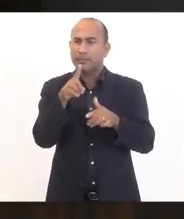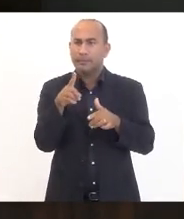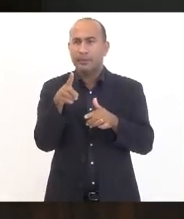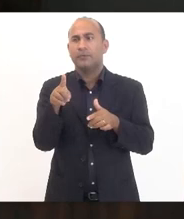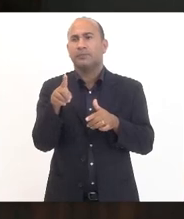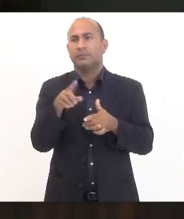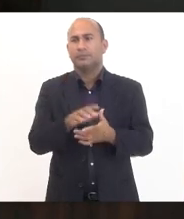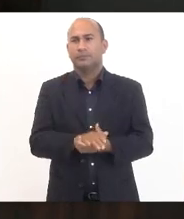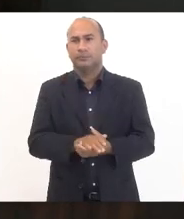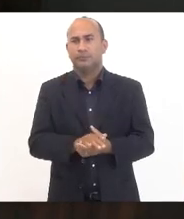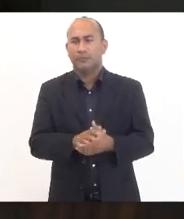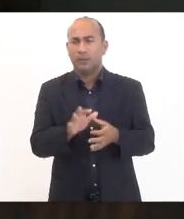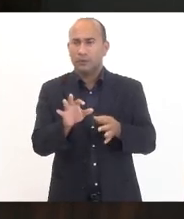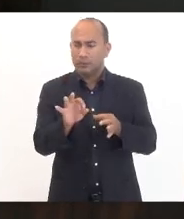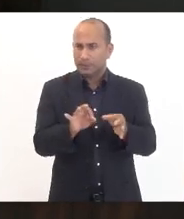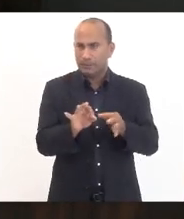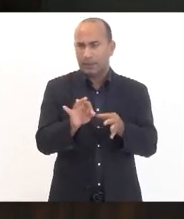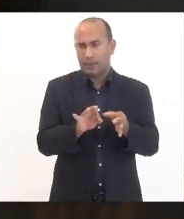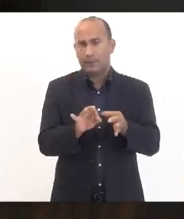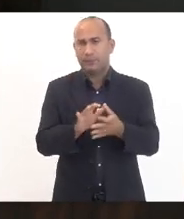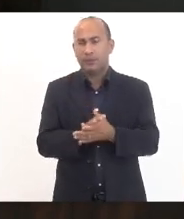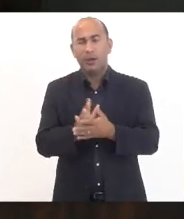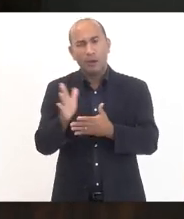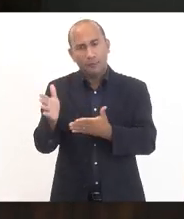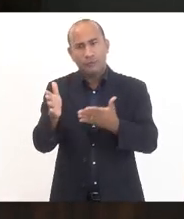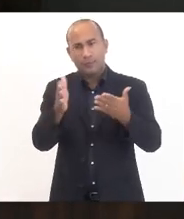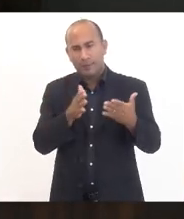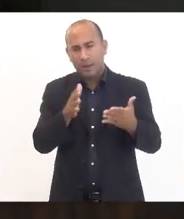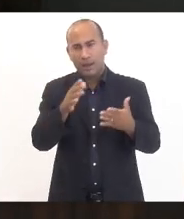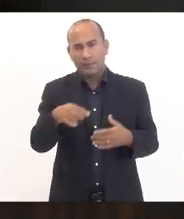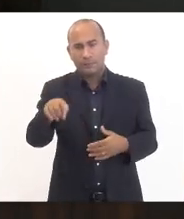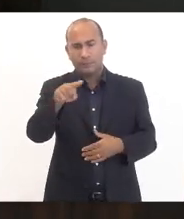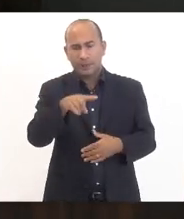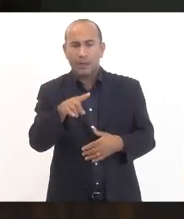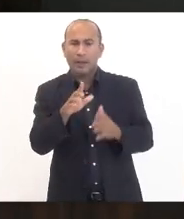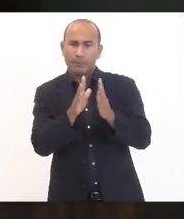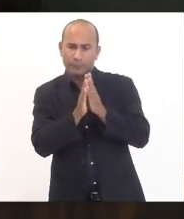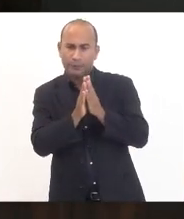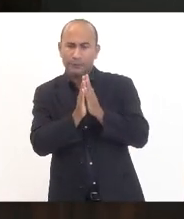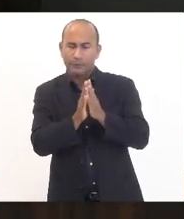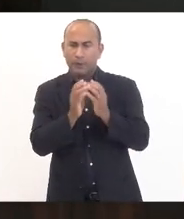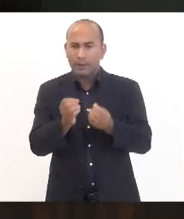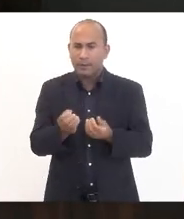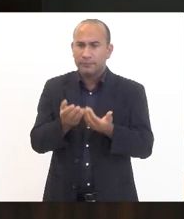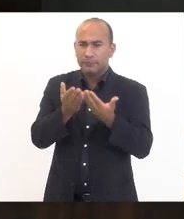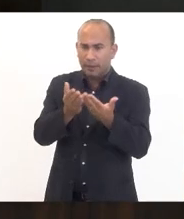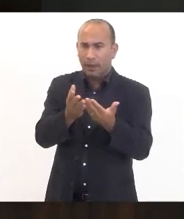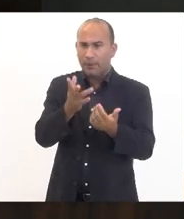vou chamá-los, e Vossa Excelência, por favor, para dar o parecer.